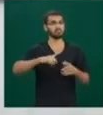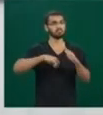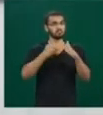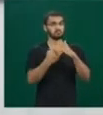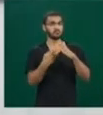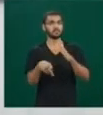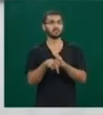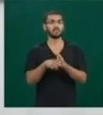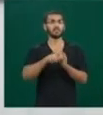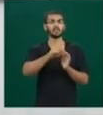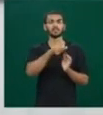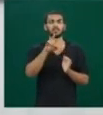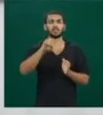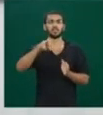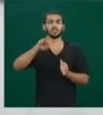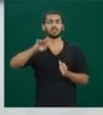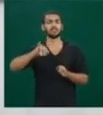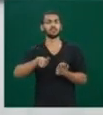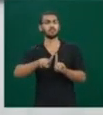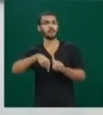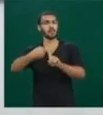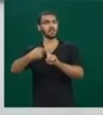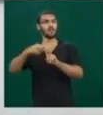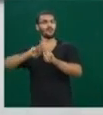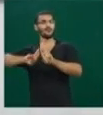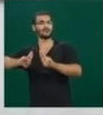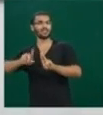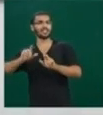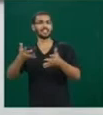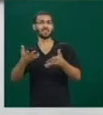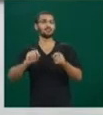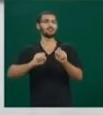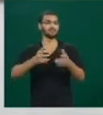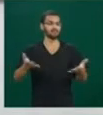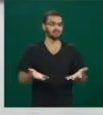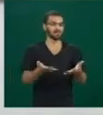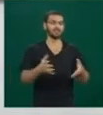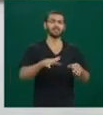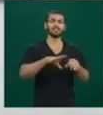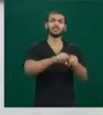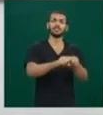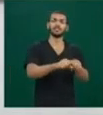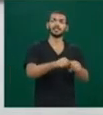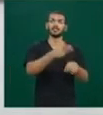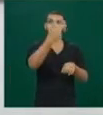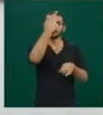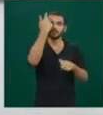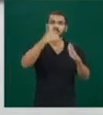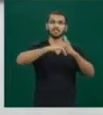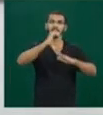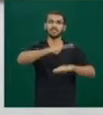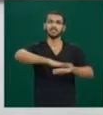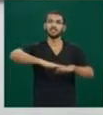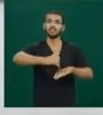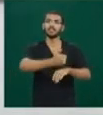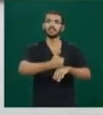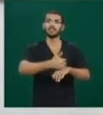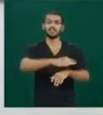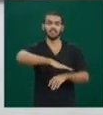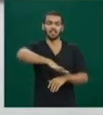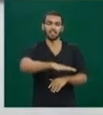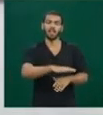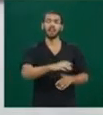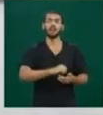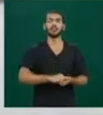Federal de Uberlândia para capacitar os profissionais que atuam na área da beleza e estética. Mais conhecimento sobre cuidados adequados